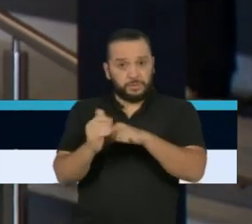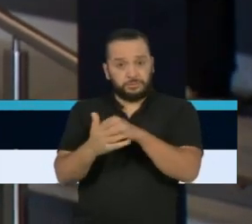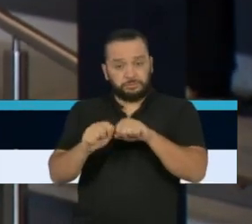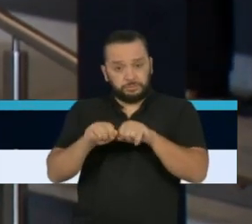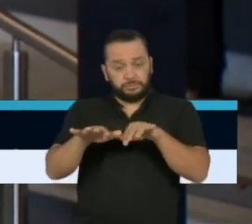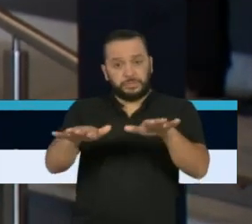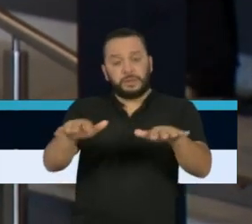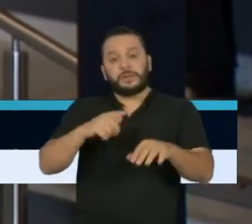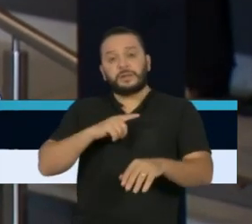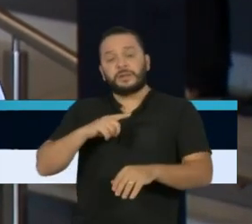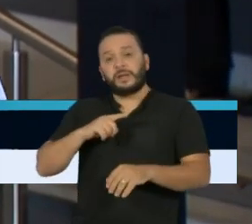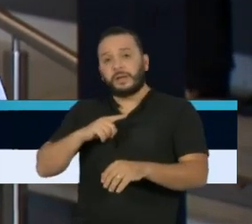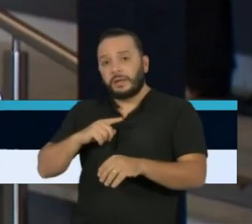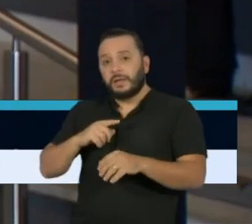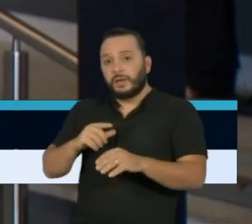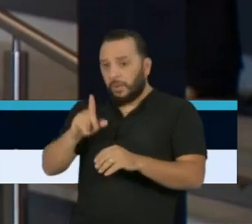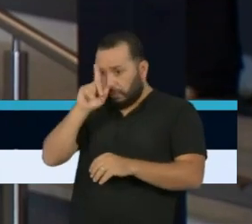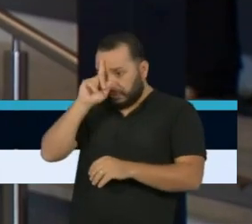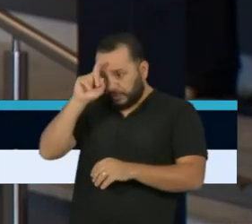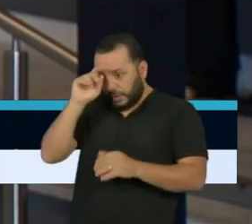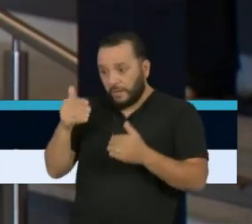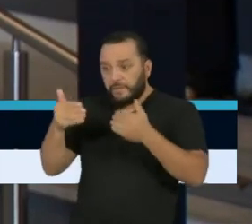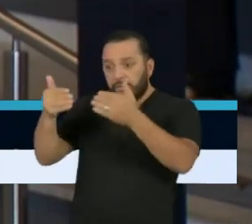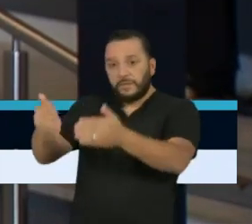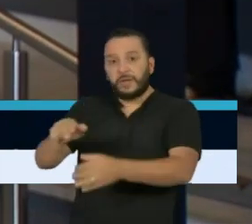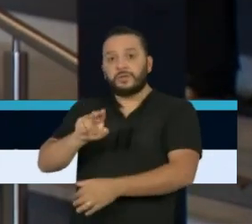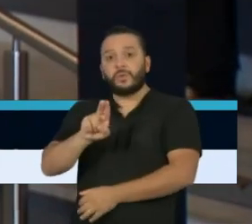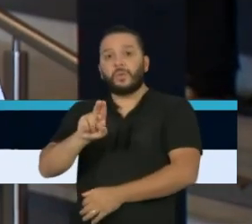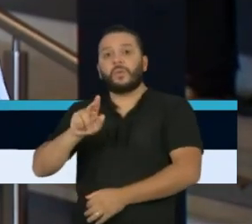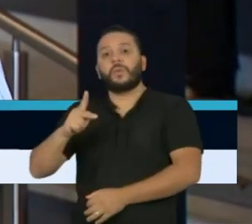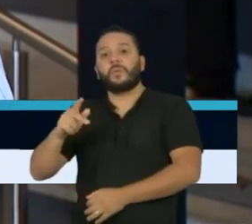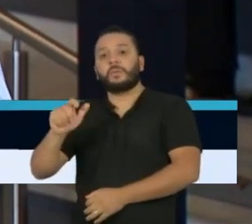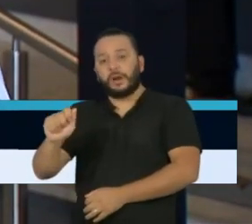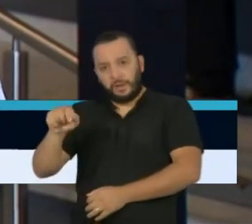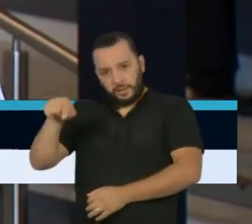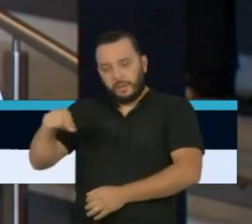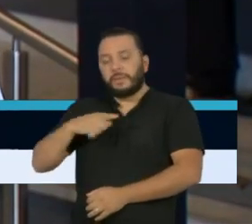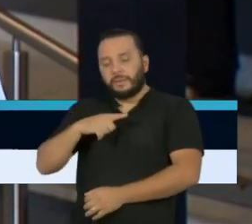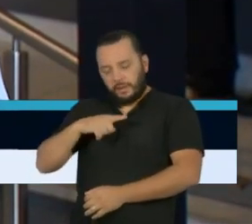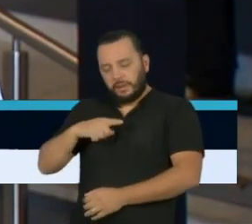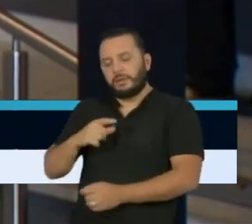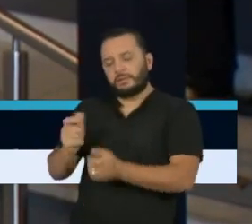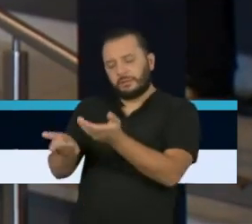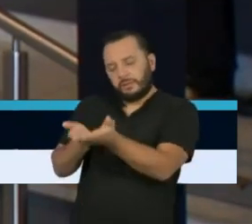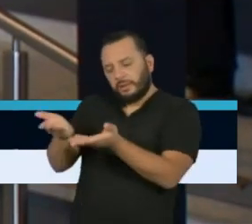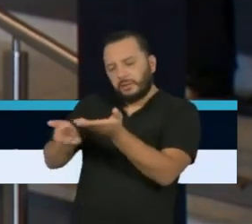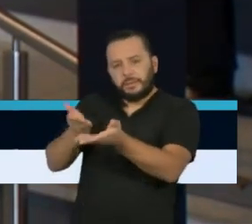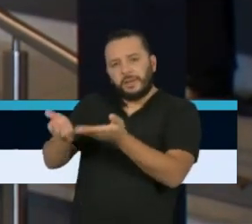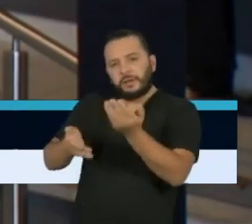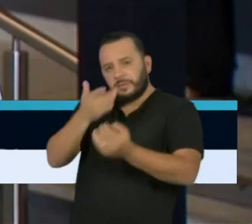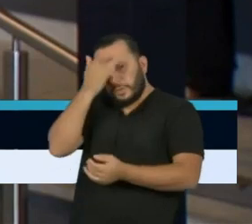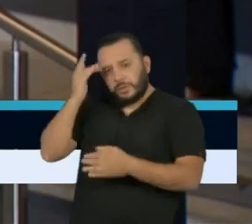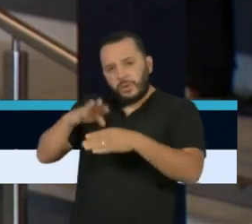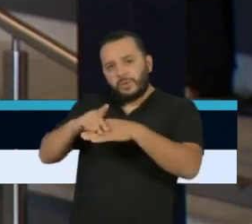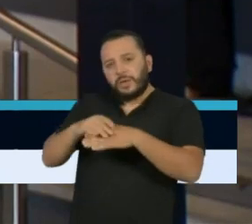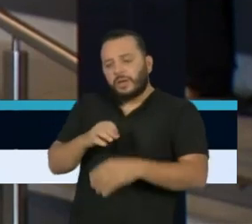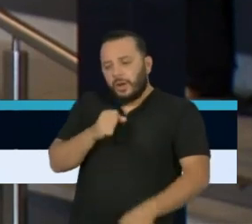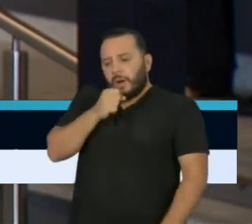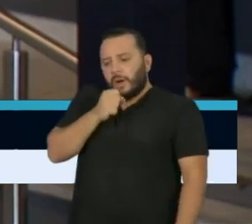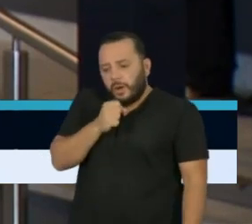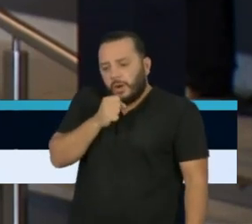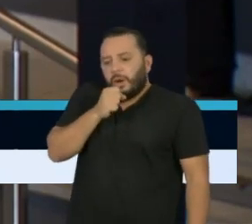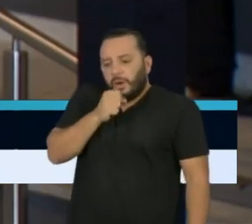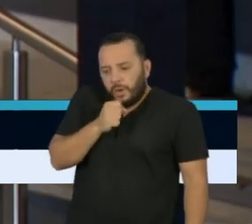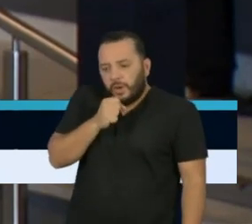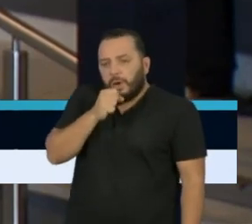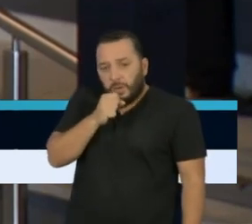na frente do hospital que inclusive nós separamos só para tratamento de síndromes respiratórias. Então há um perfeito entrosamento